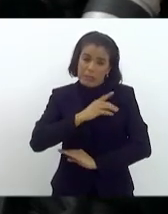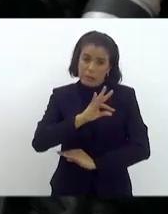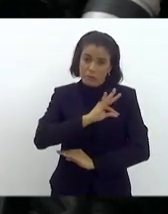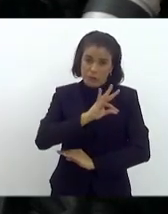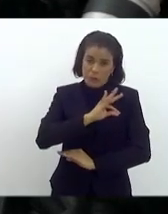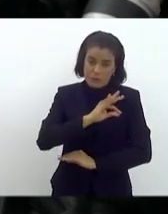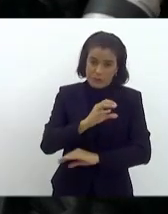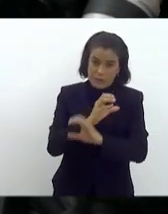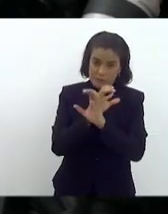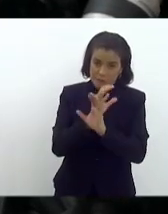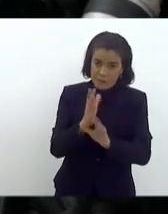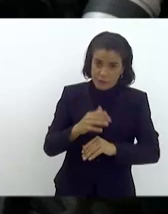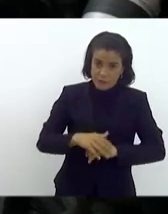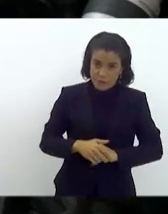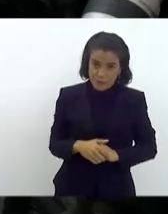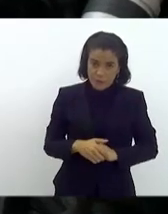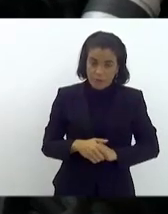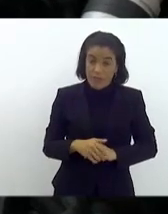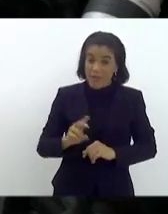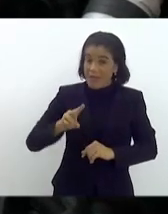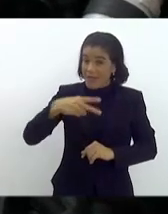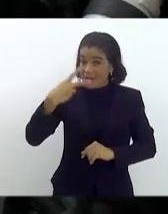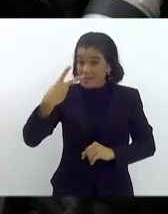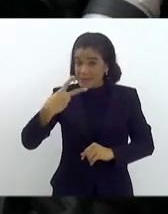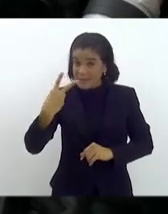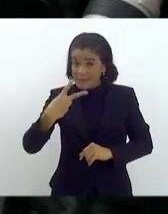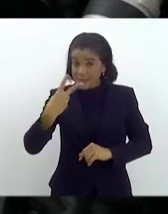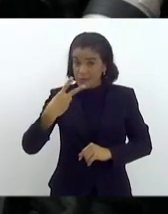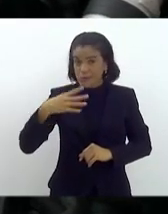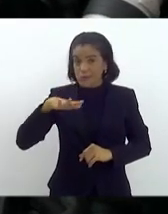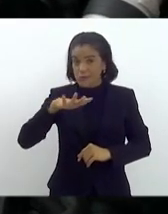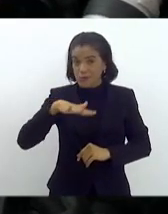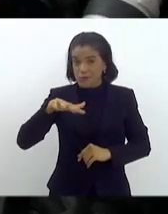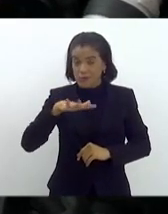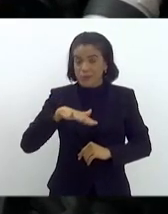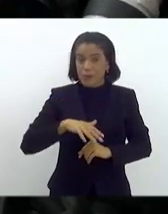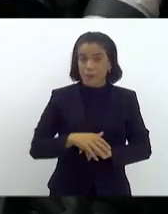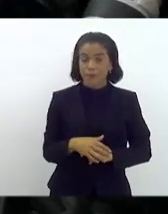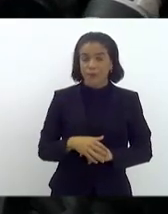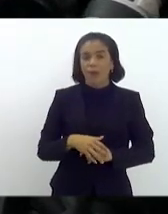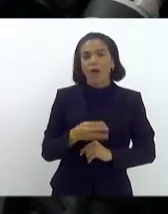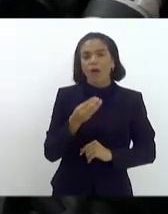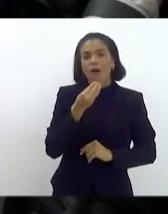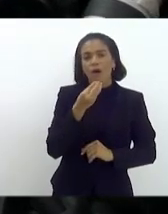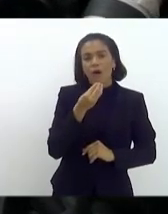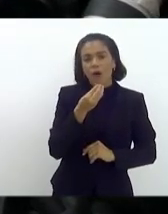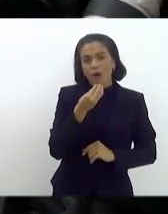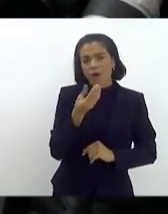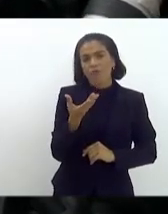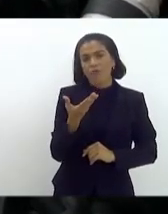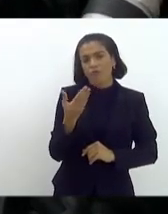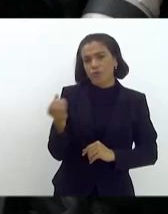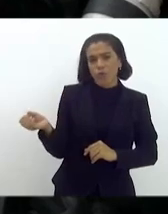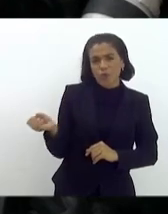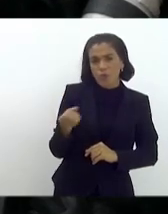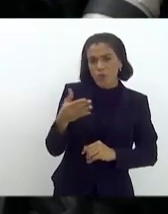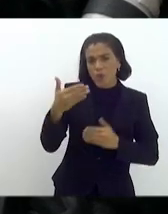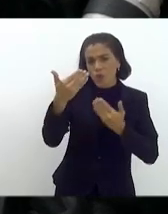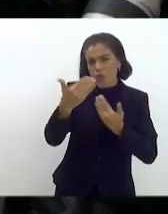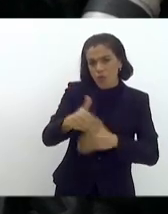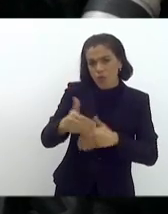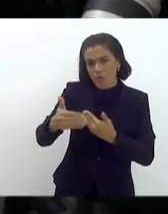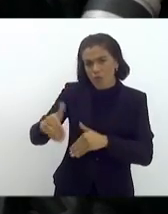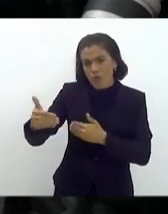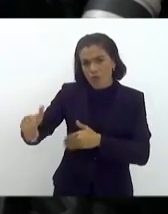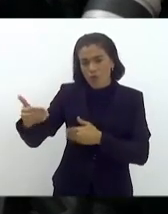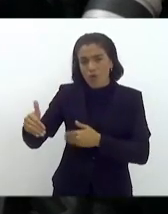Essa é a segunda questão é claro que nos novos concursos né